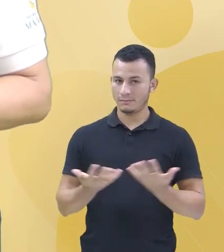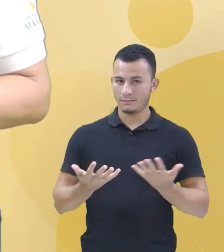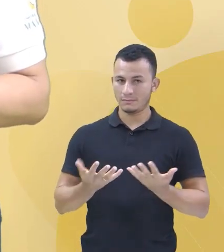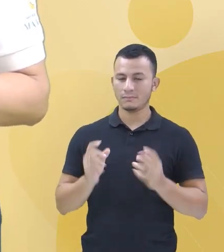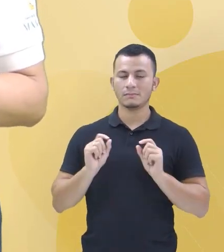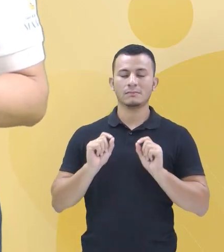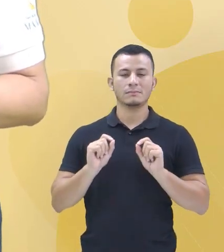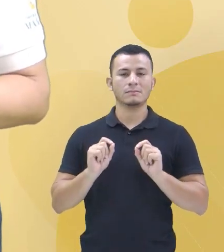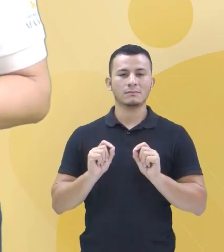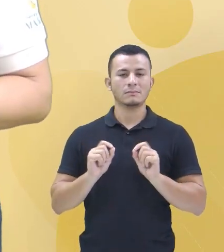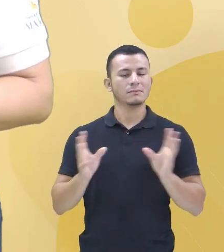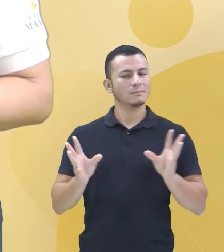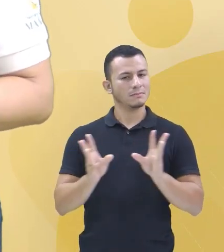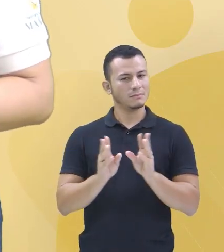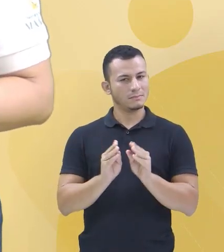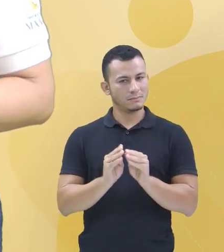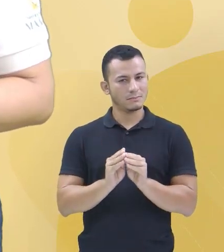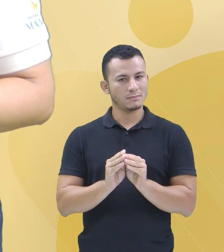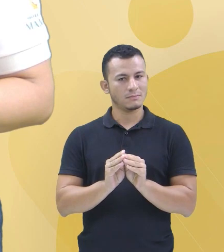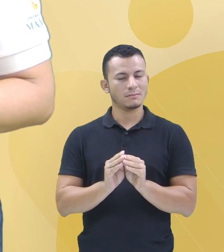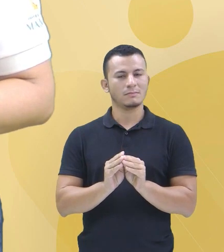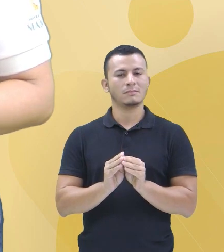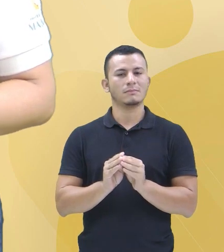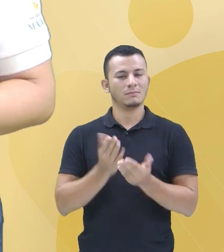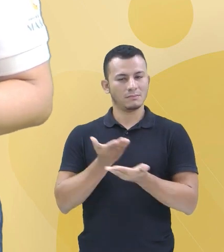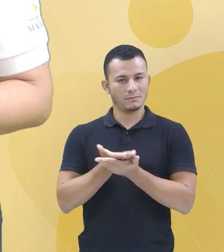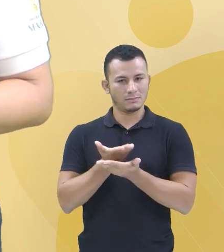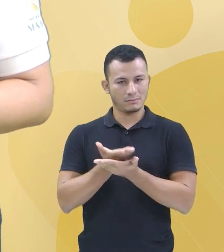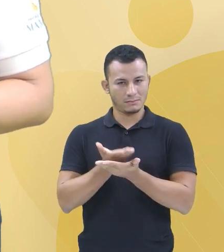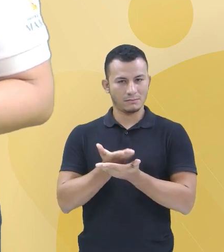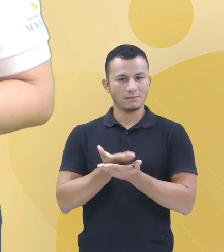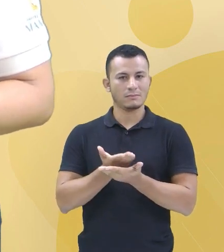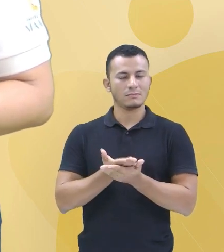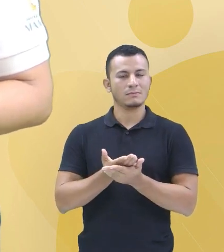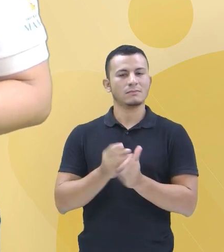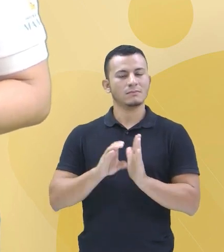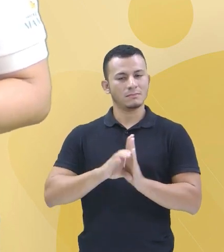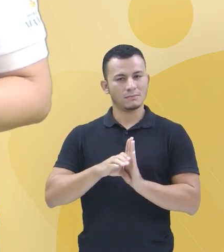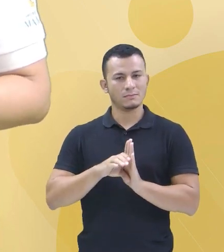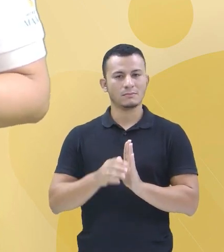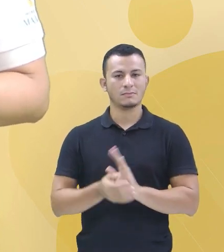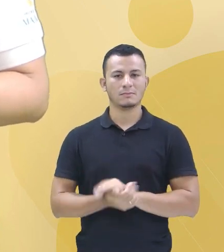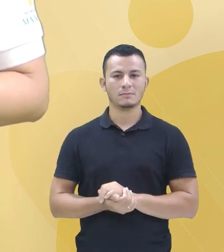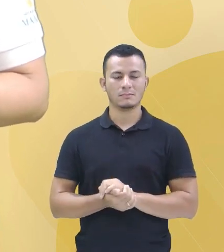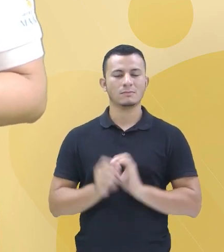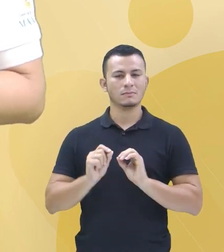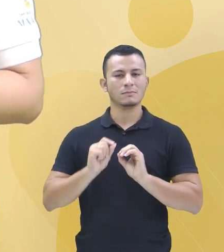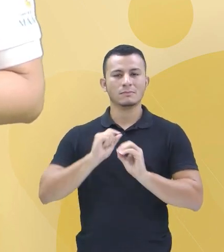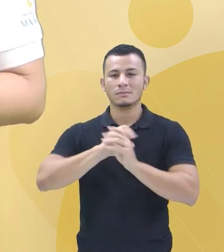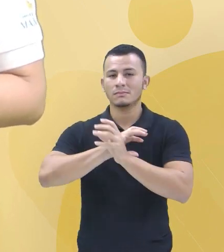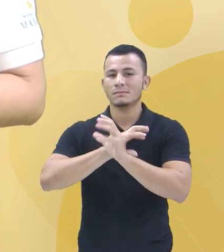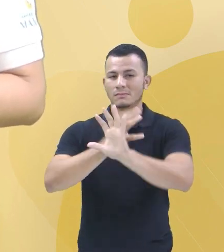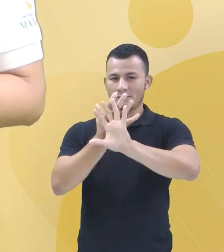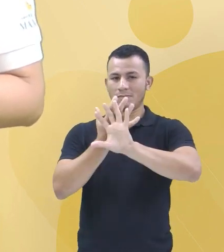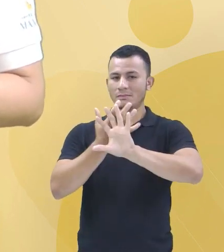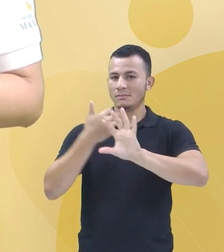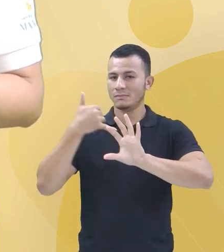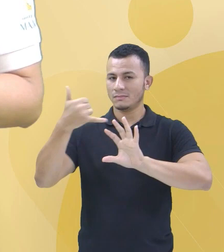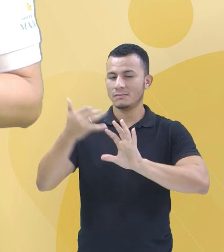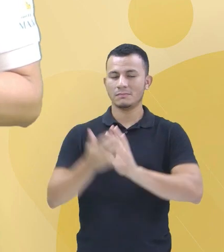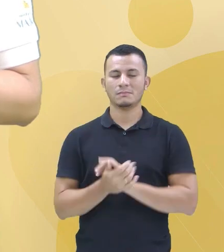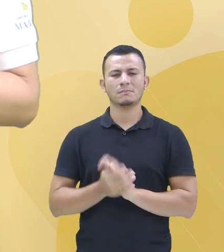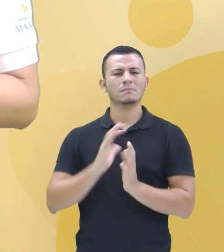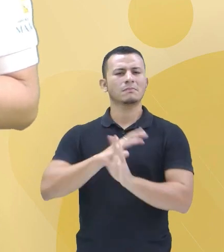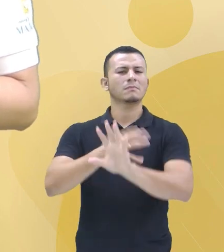Agora, nós vamos concluir a nossa atividade de hoje no resumo dos nossos conteúdos com uma videochamada. Eu vou